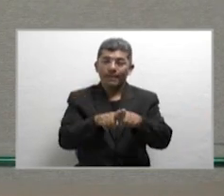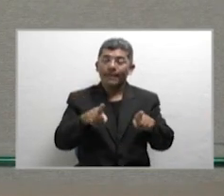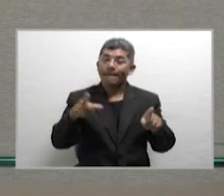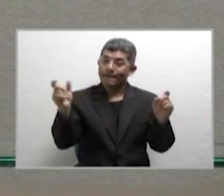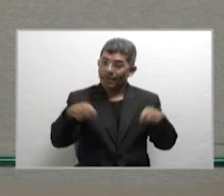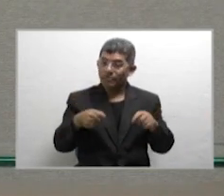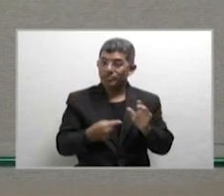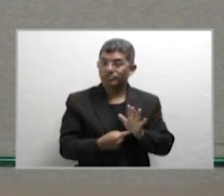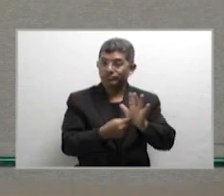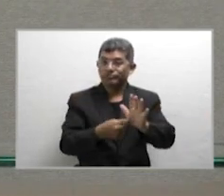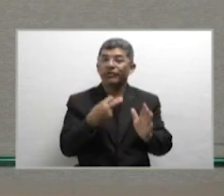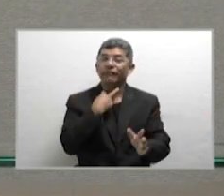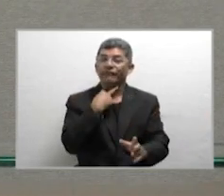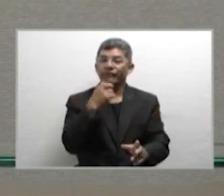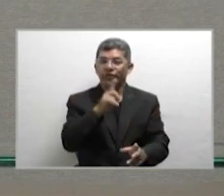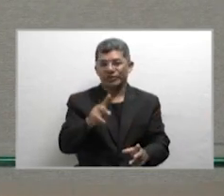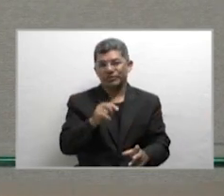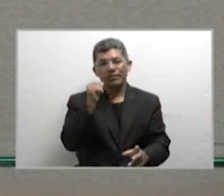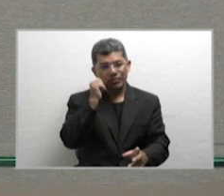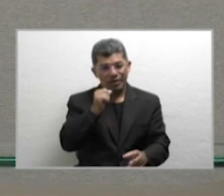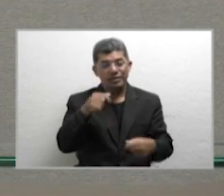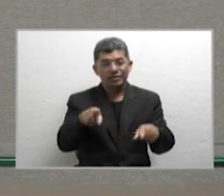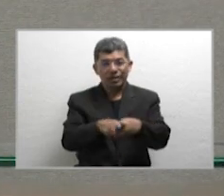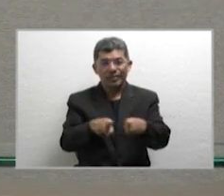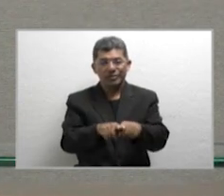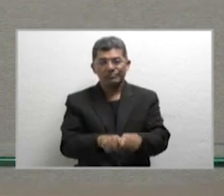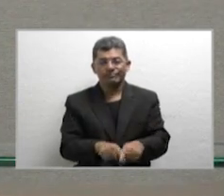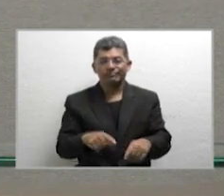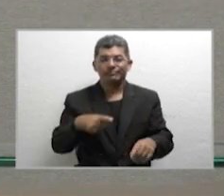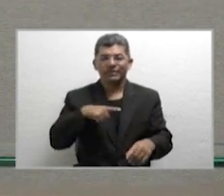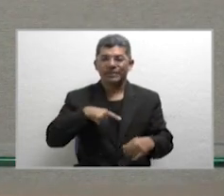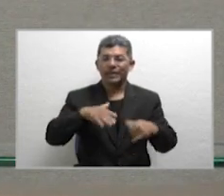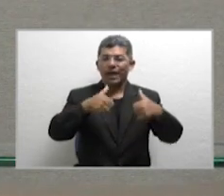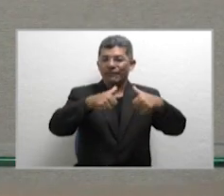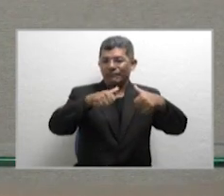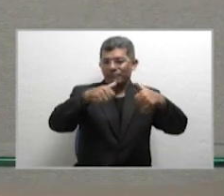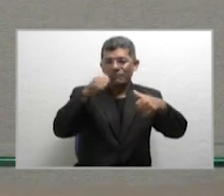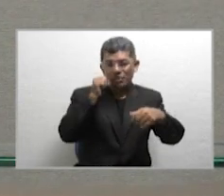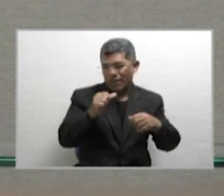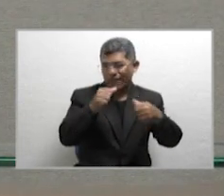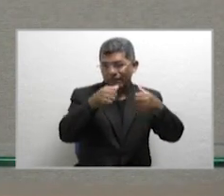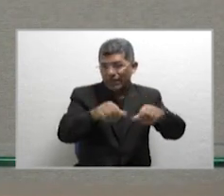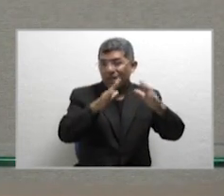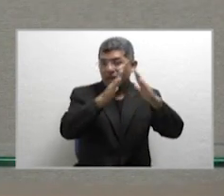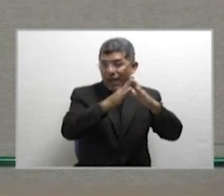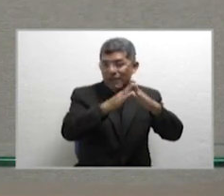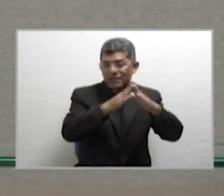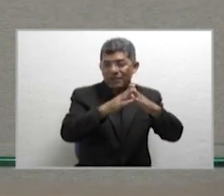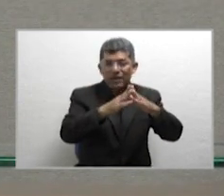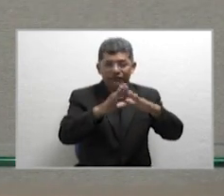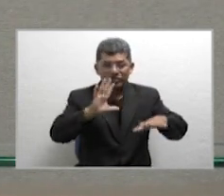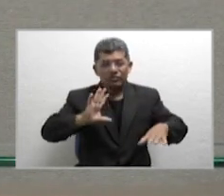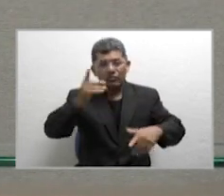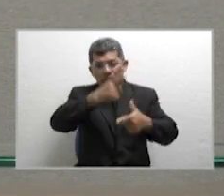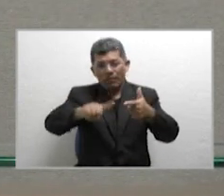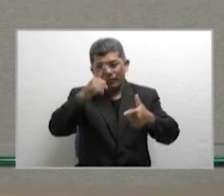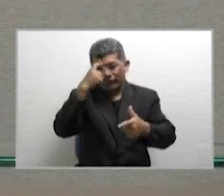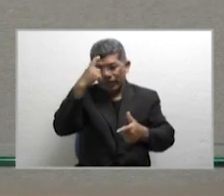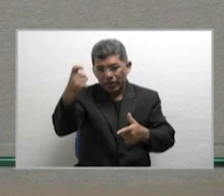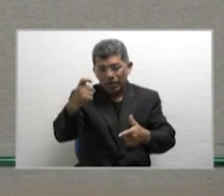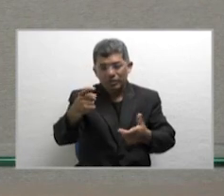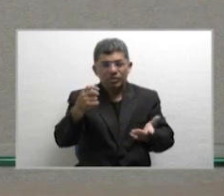que trazer aqui a voz da mulher que está em casa, às vezes numa situação de violência, numa situação